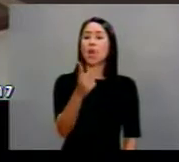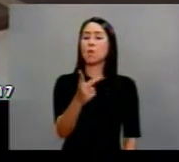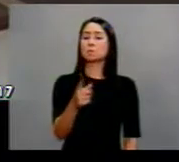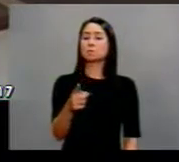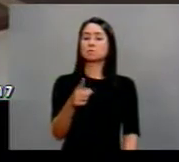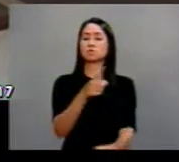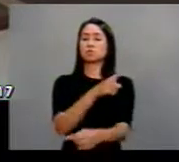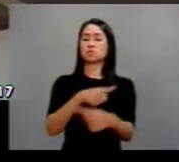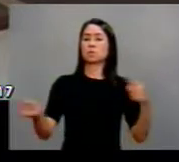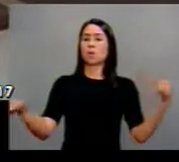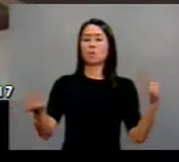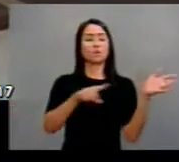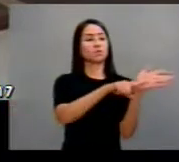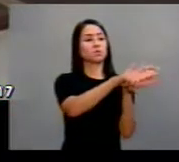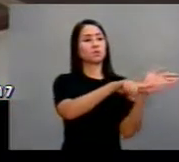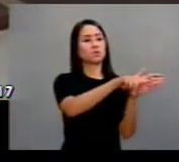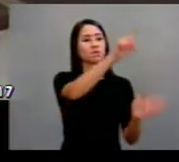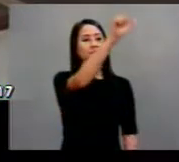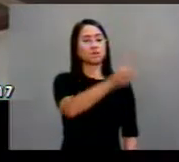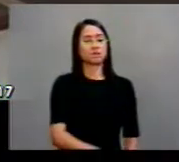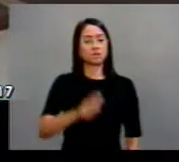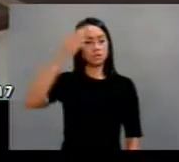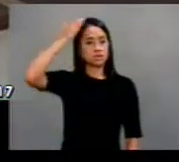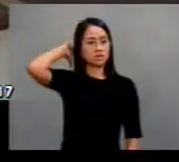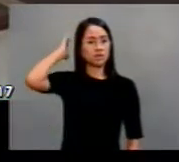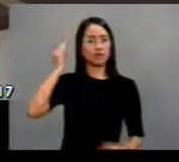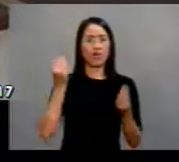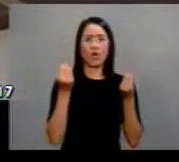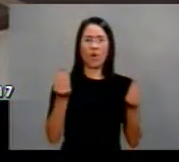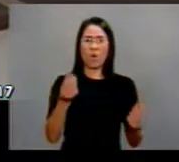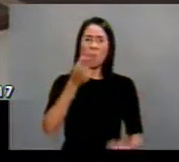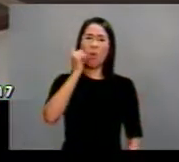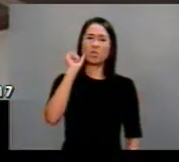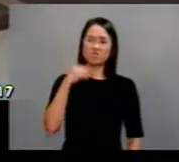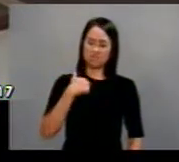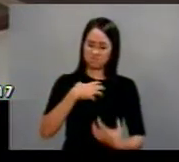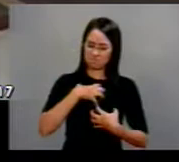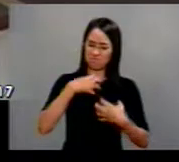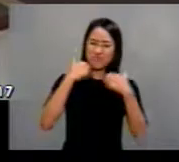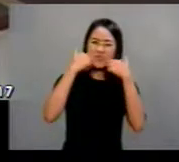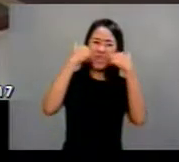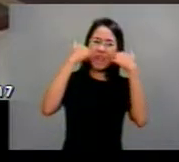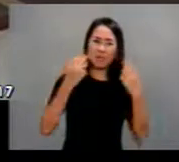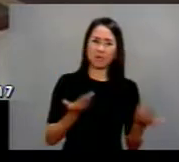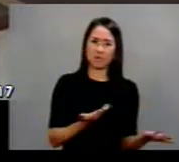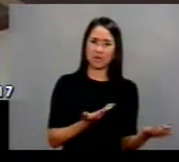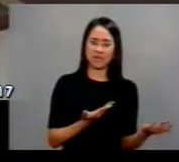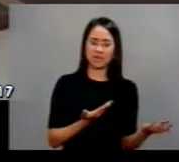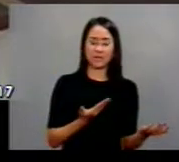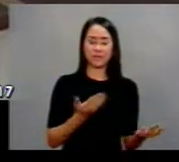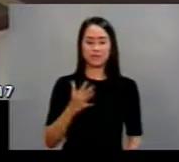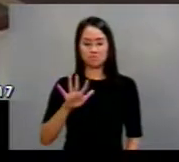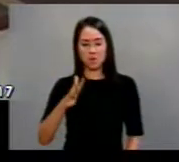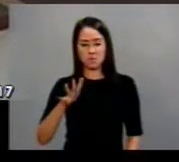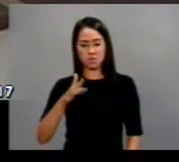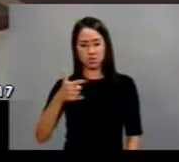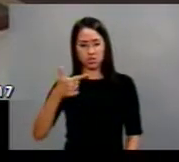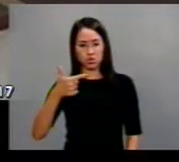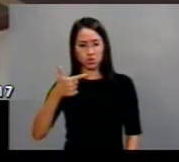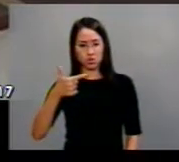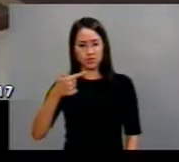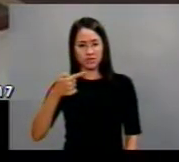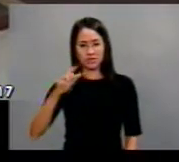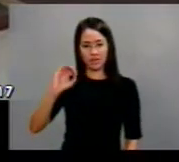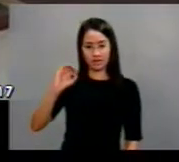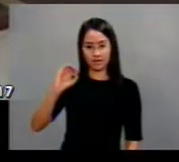Vergonhosamente, é uma vergonha. Não há palavra outra. É uma vergonha que quase 270